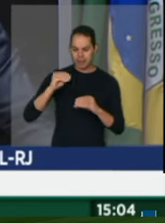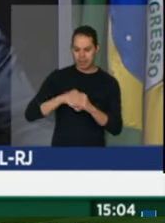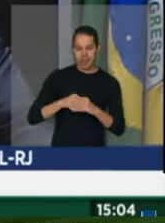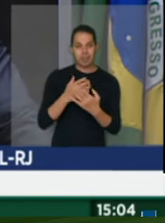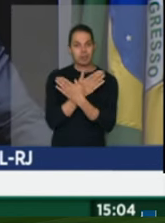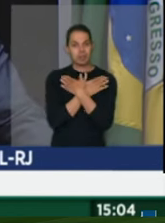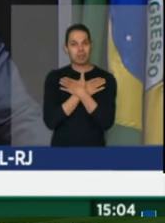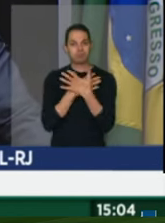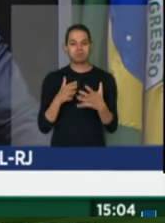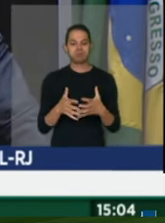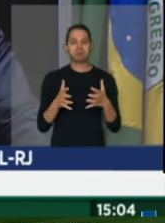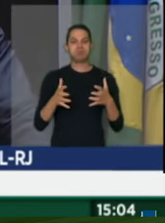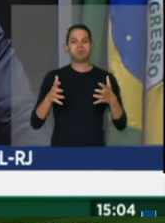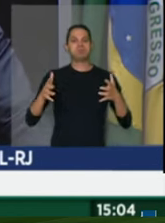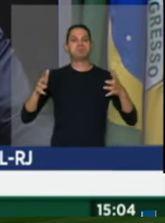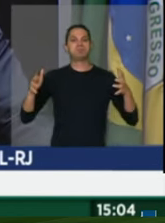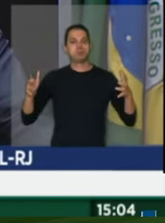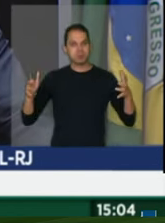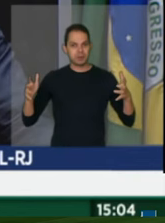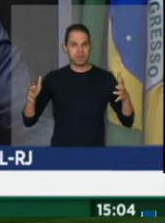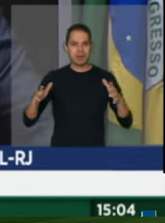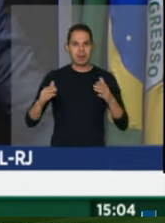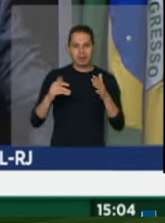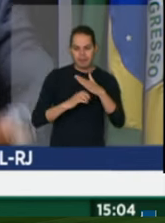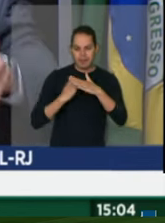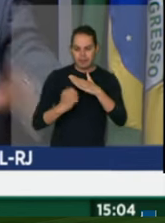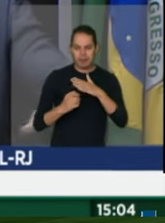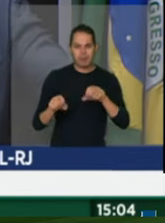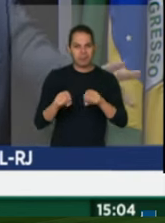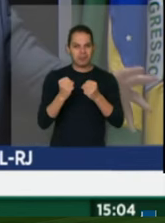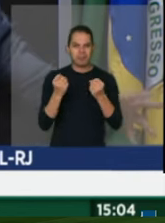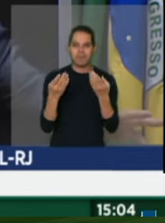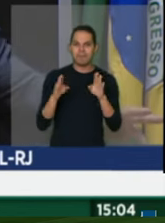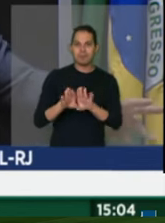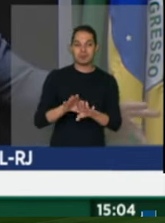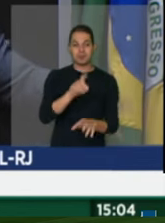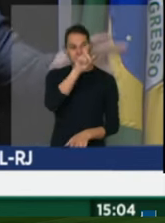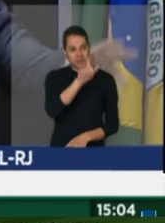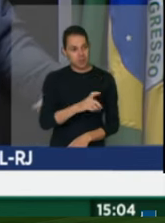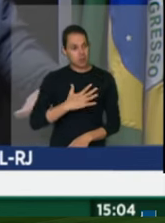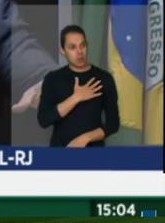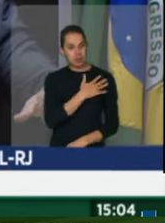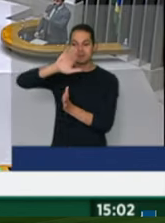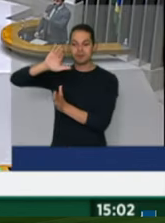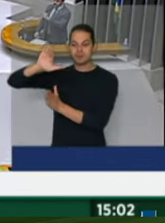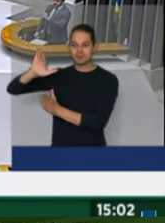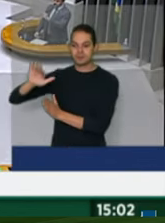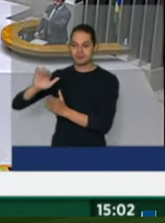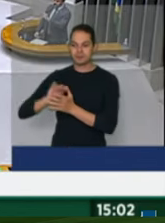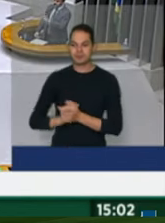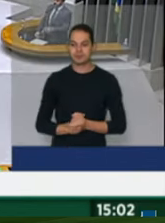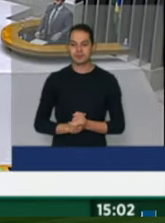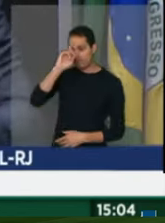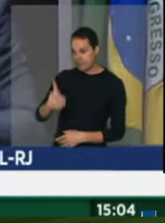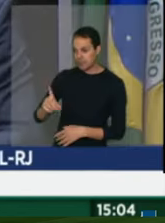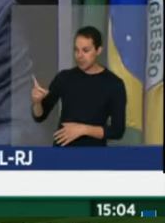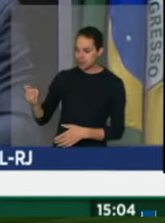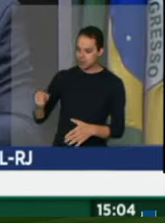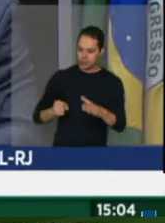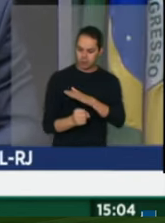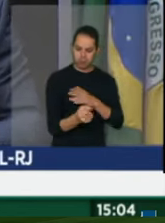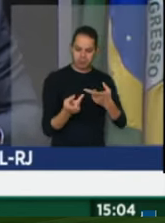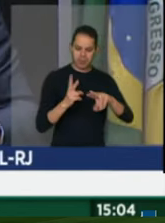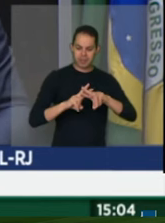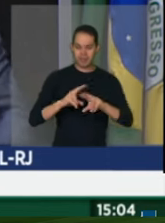desempregado as pessoas e fazendo empresas Aliás ele é um verdadeiro ditador do início ao fim exonerar